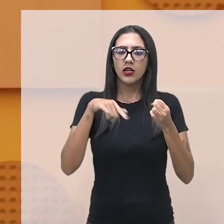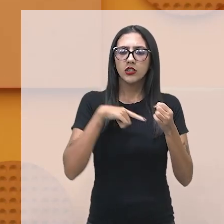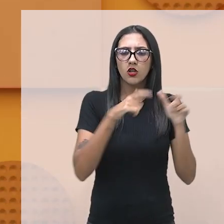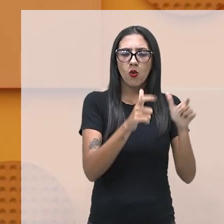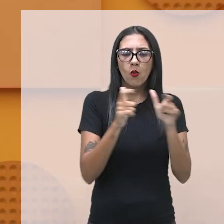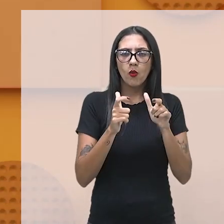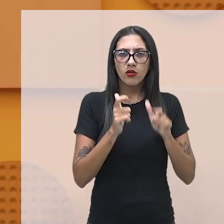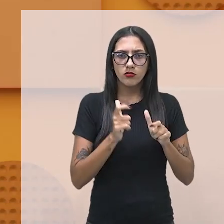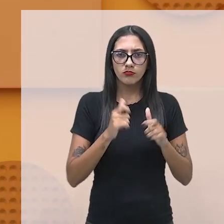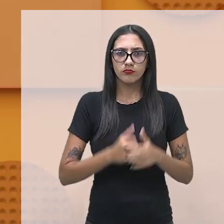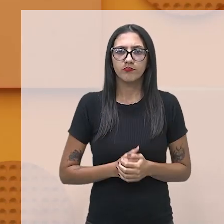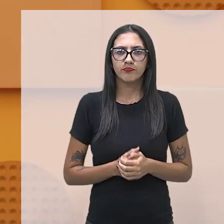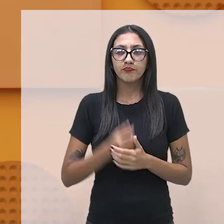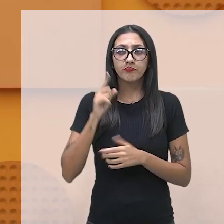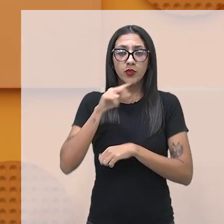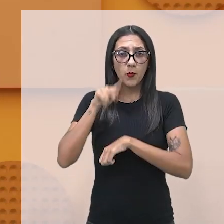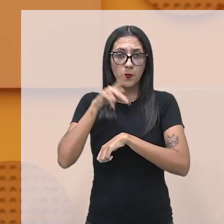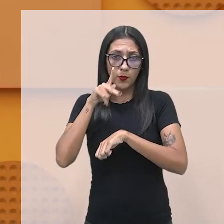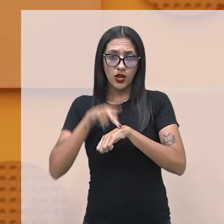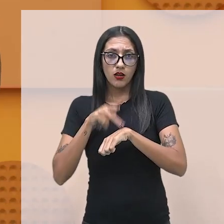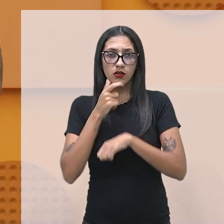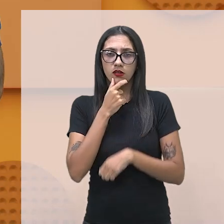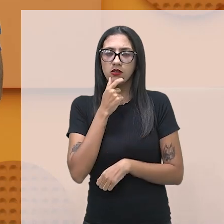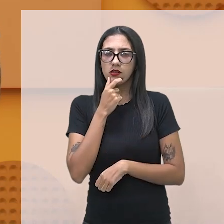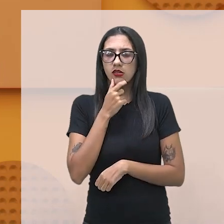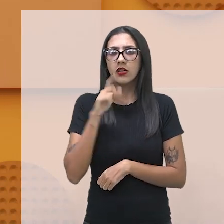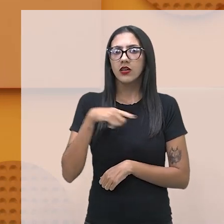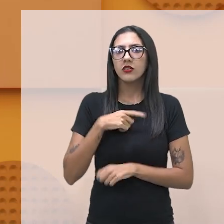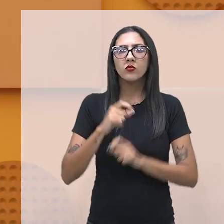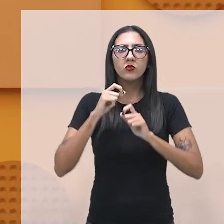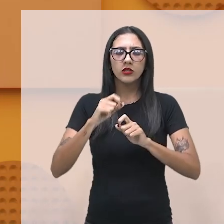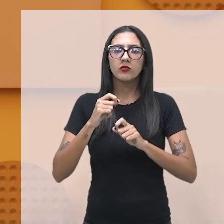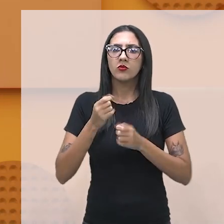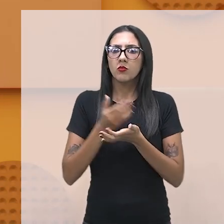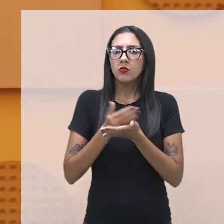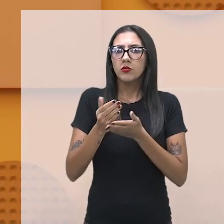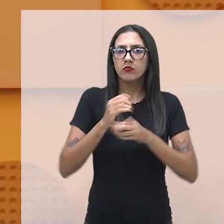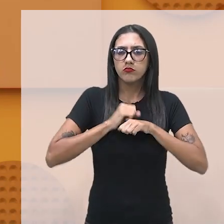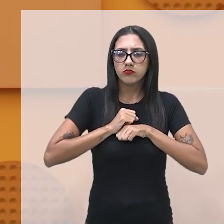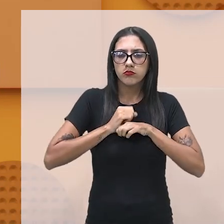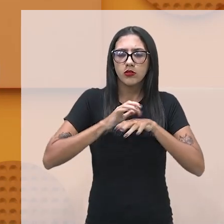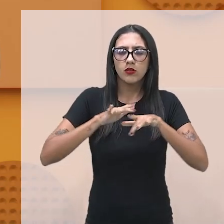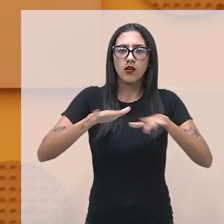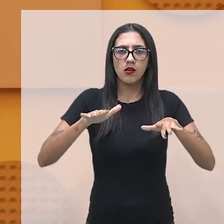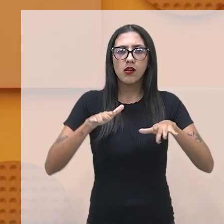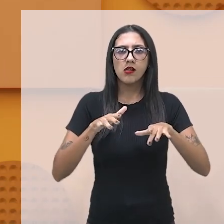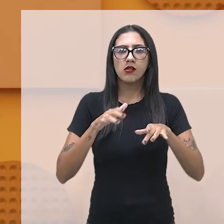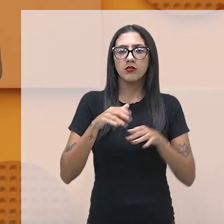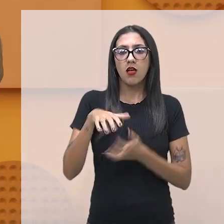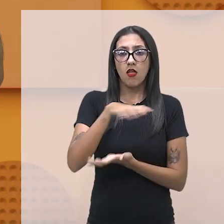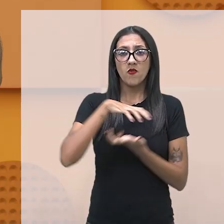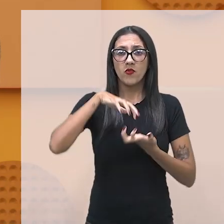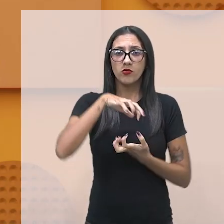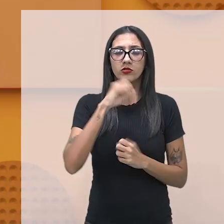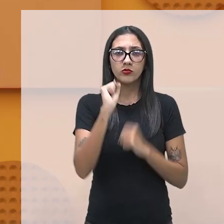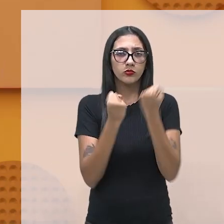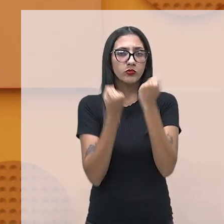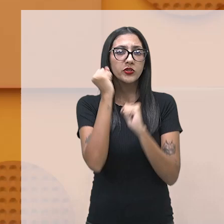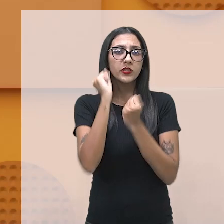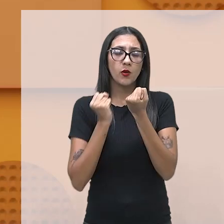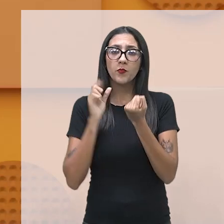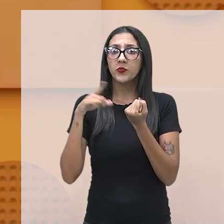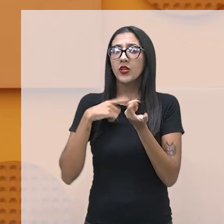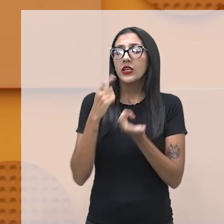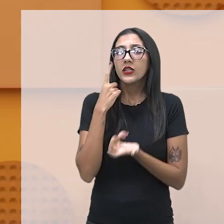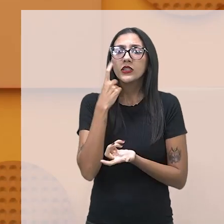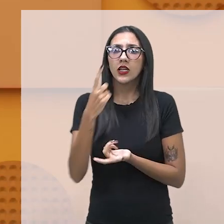localidades? Porque a Inglaterra estava passando pelo processo de expansão da Revolução Industrial e queria vender os